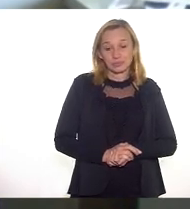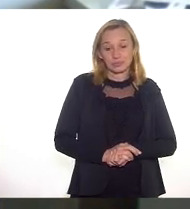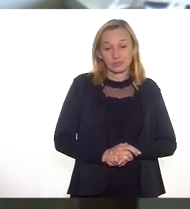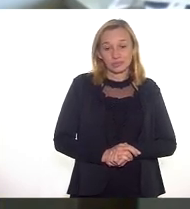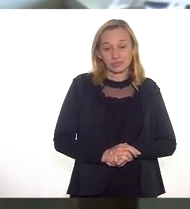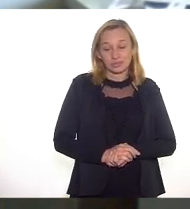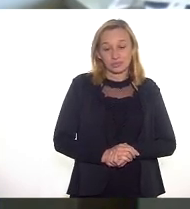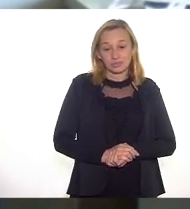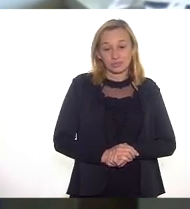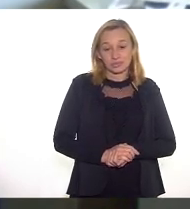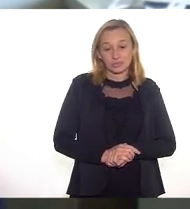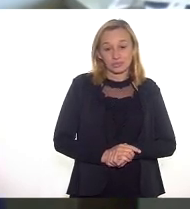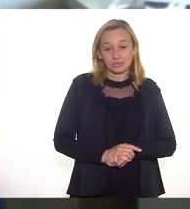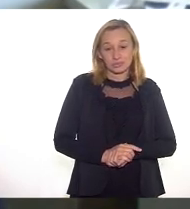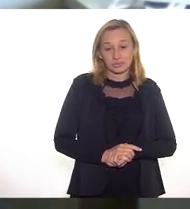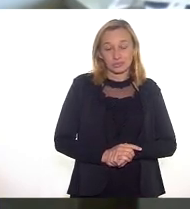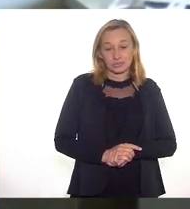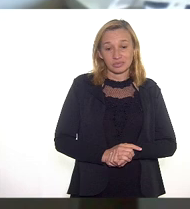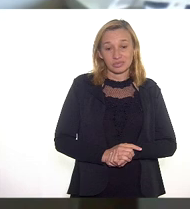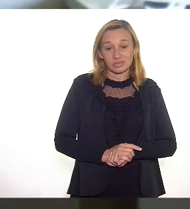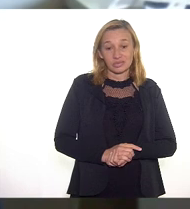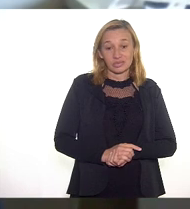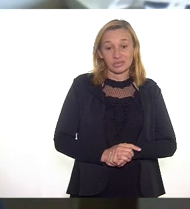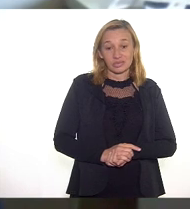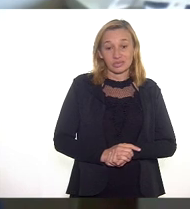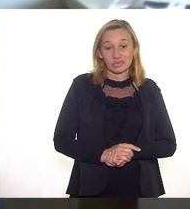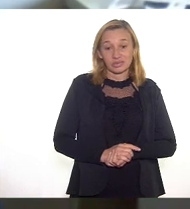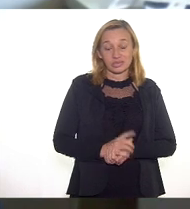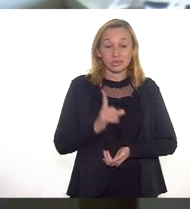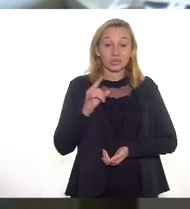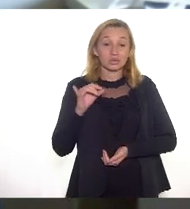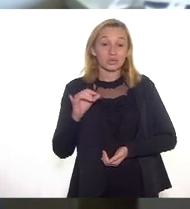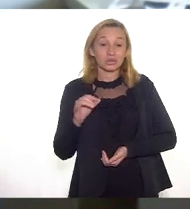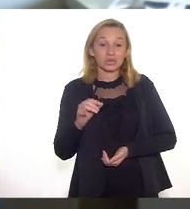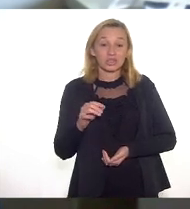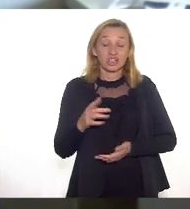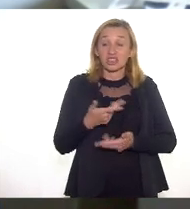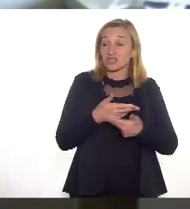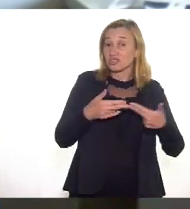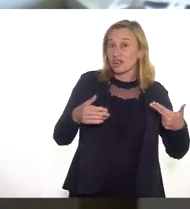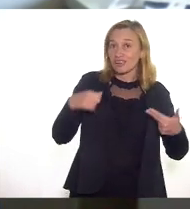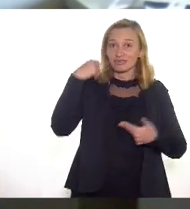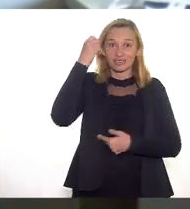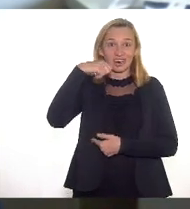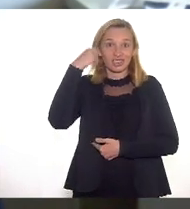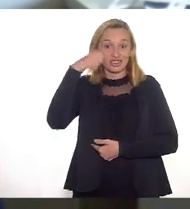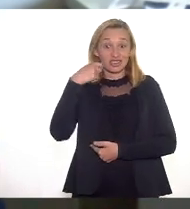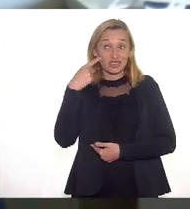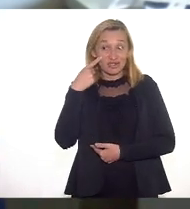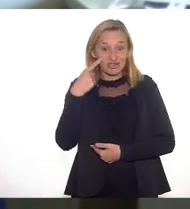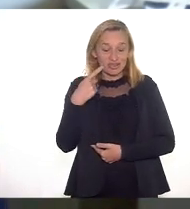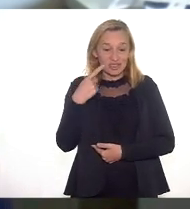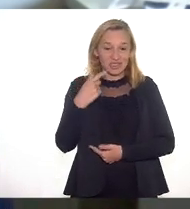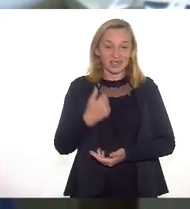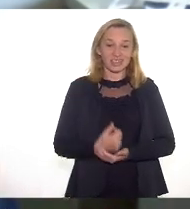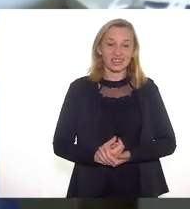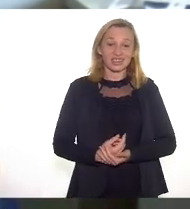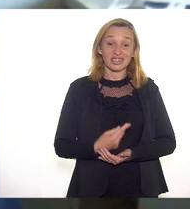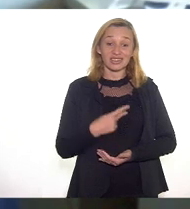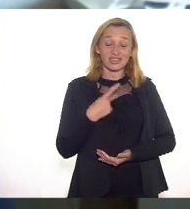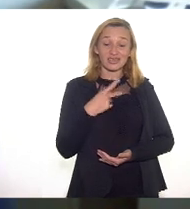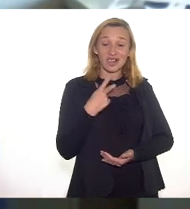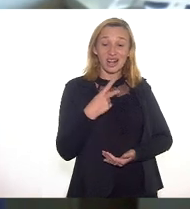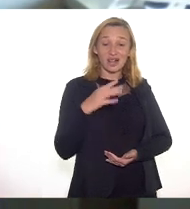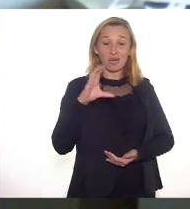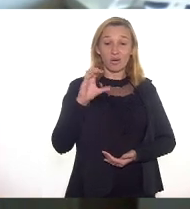donos desse prazer de diversos artistas que se intitulavam